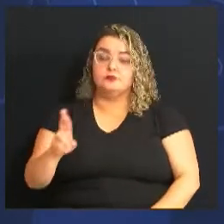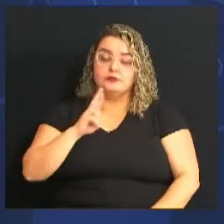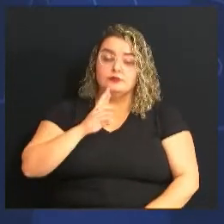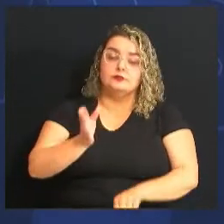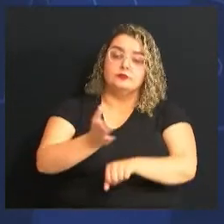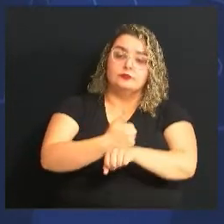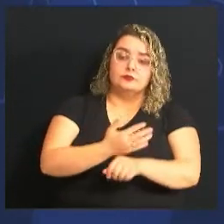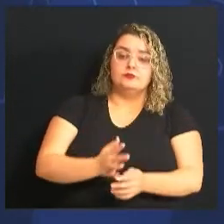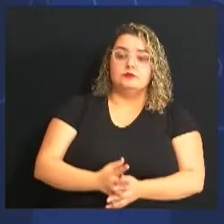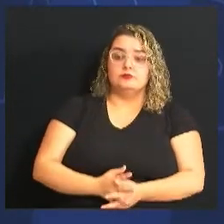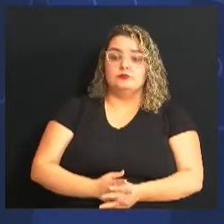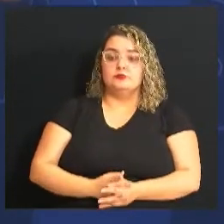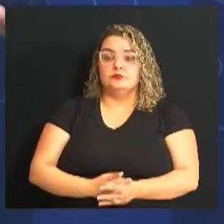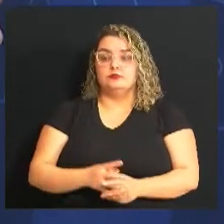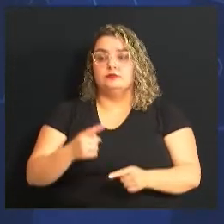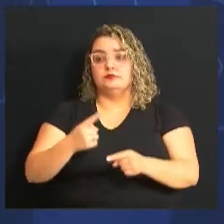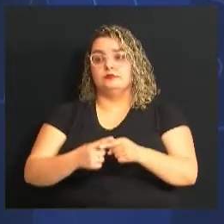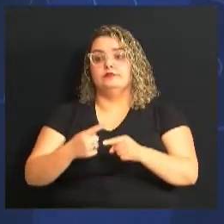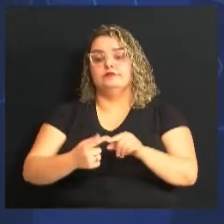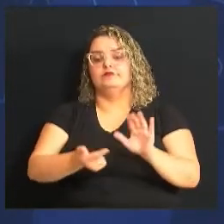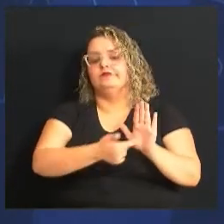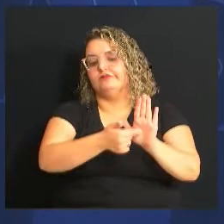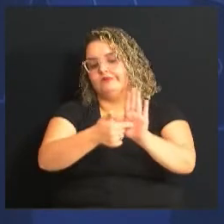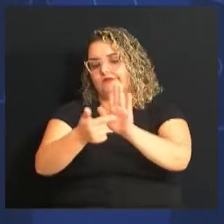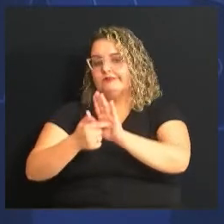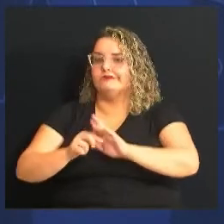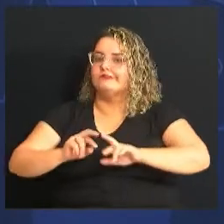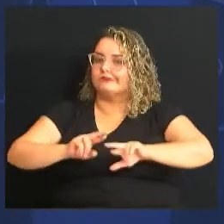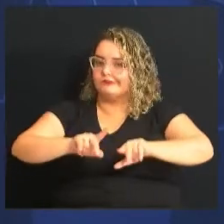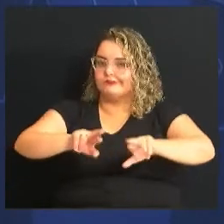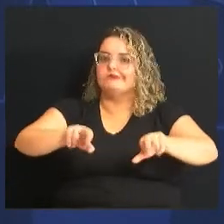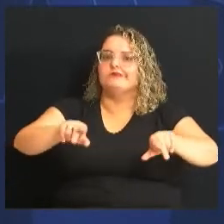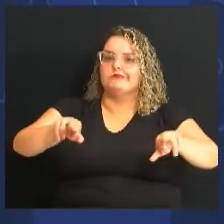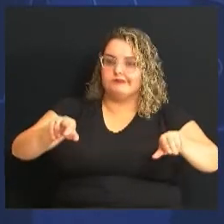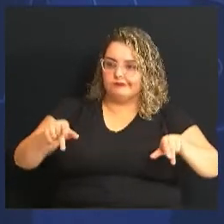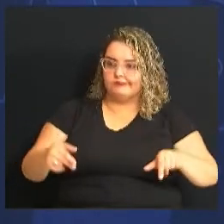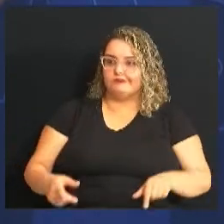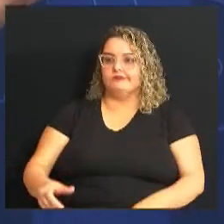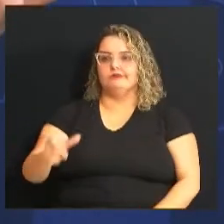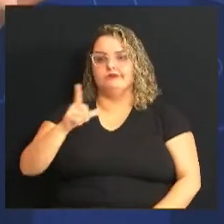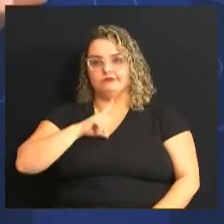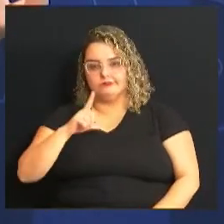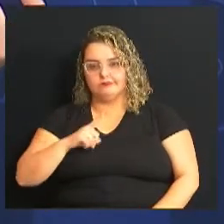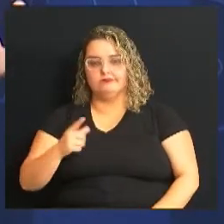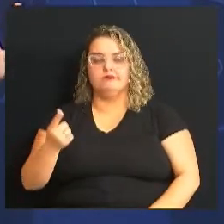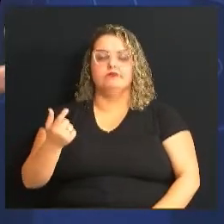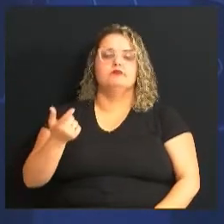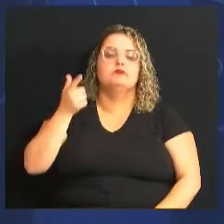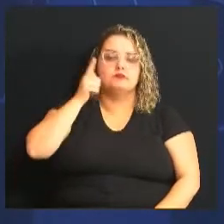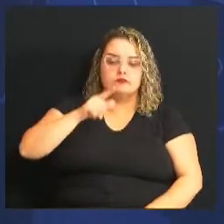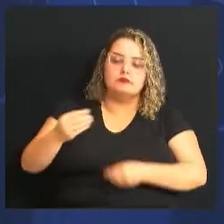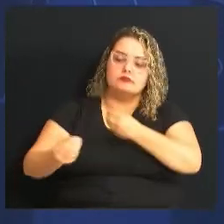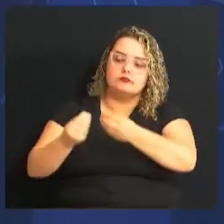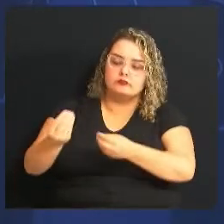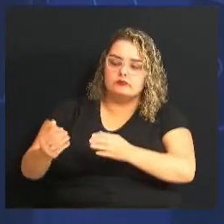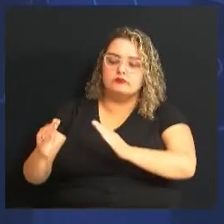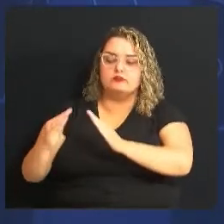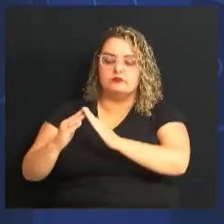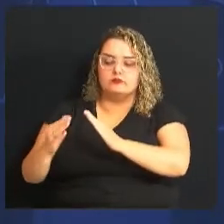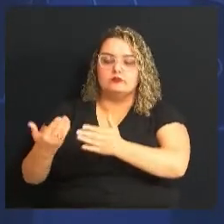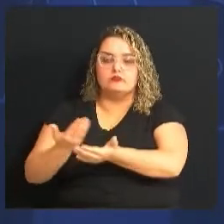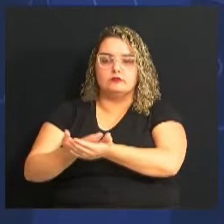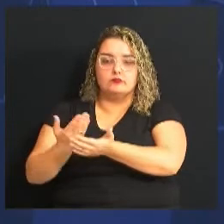anterior, porque escancarou as diferenças, né, de quem tinha condições de estudar em casa e quem não